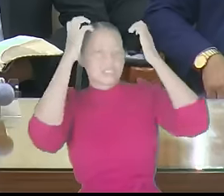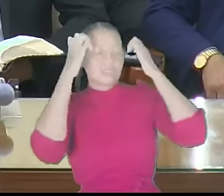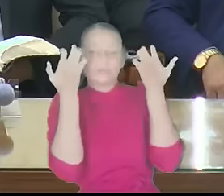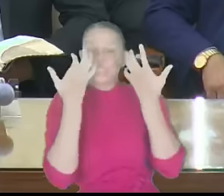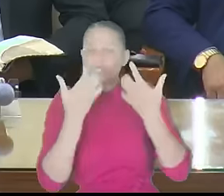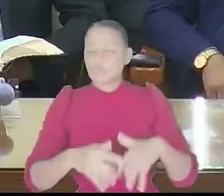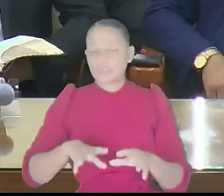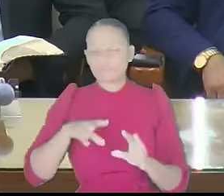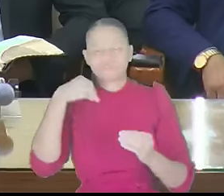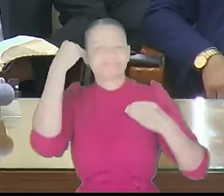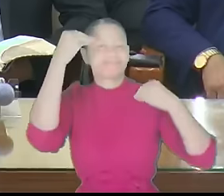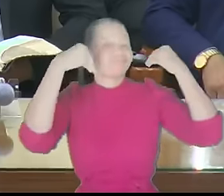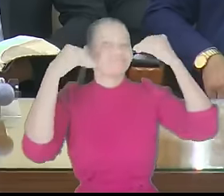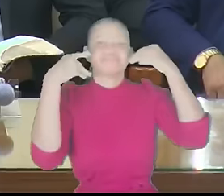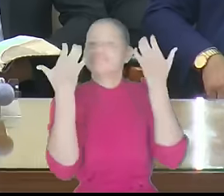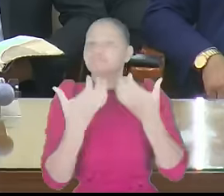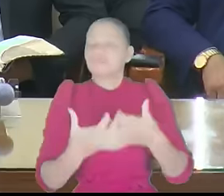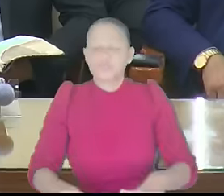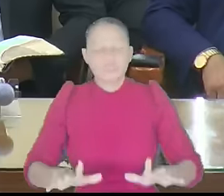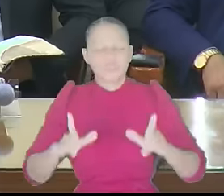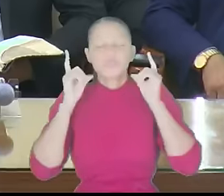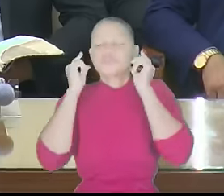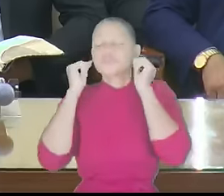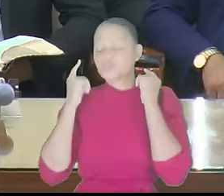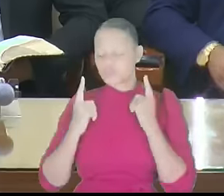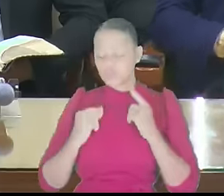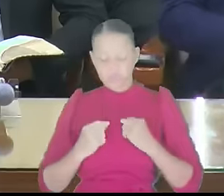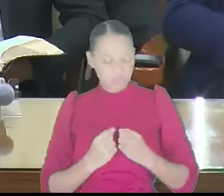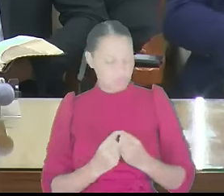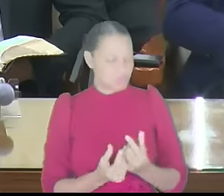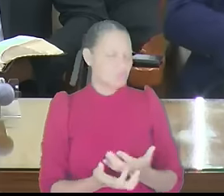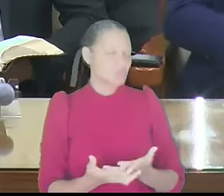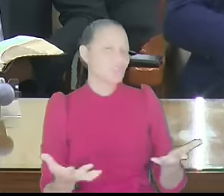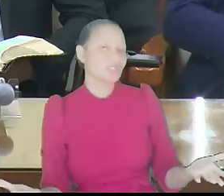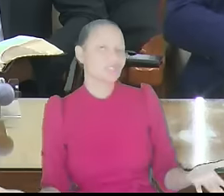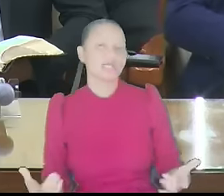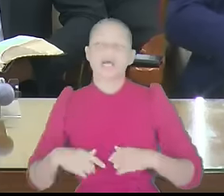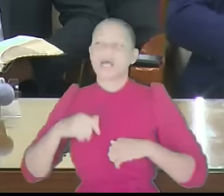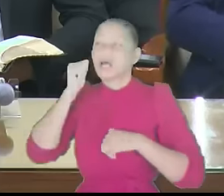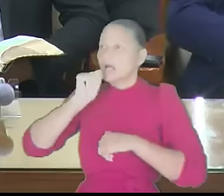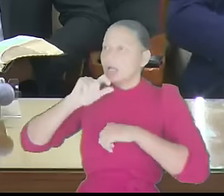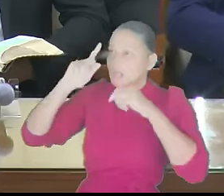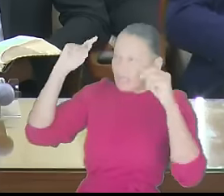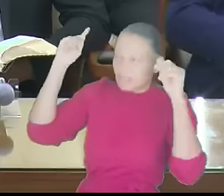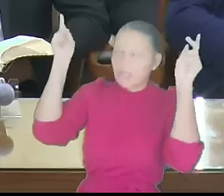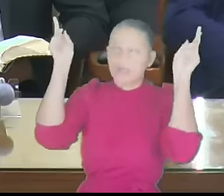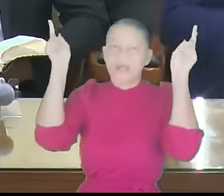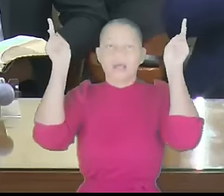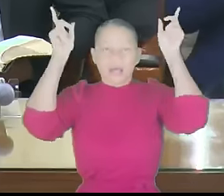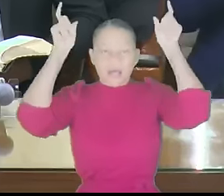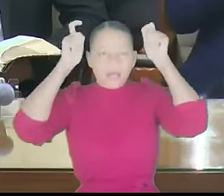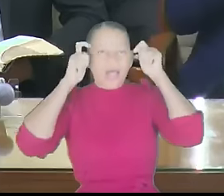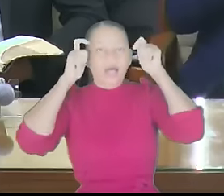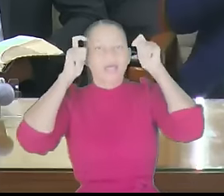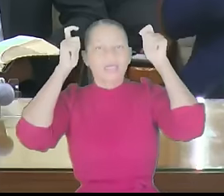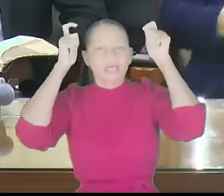cosméticos, que a rainha Esther não quis joias, que a rainha Esther, e resultado, na hora do convite,